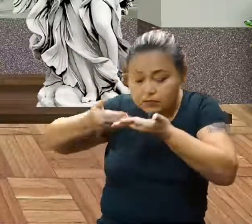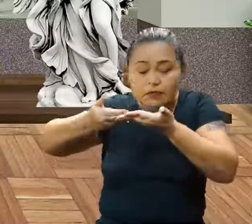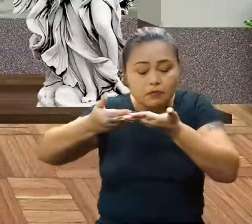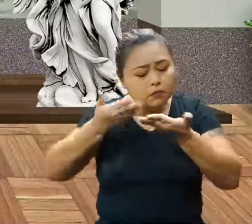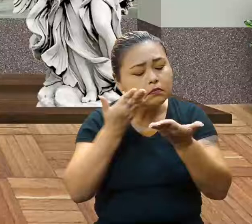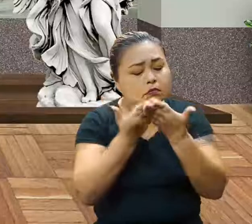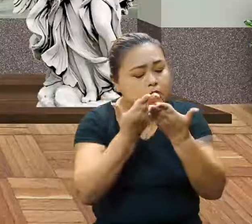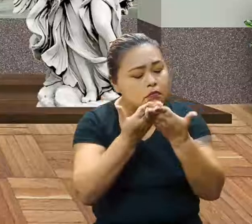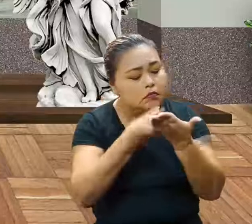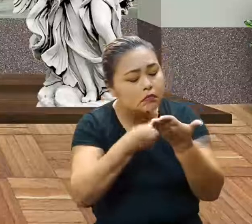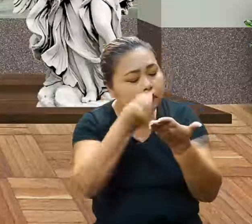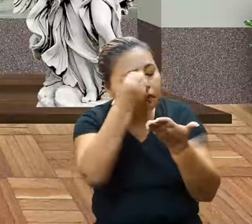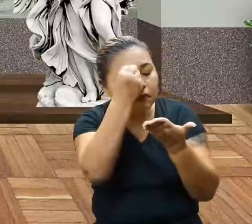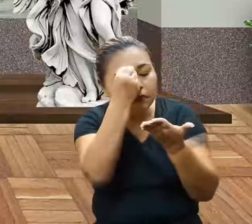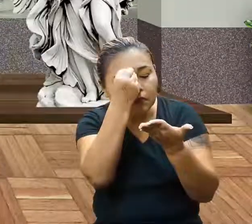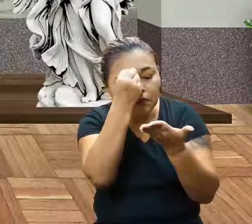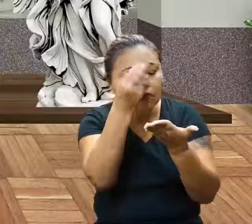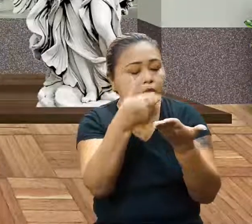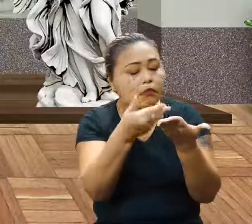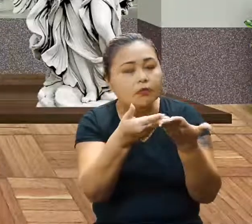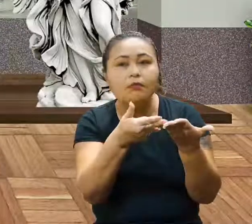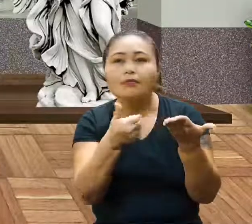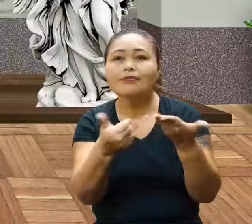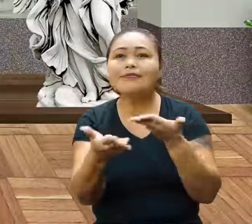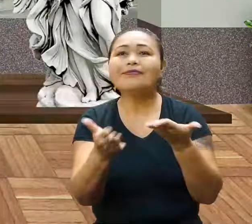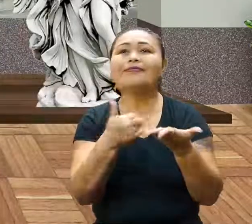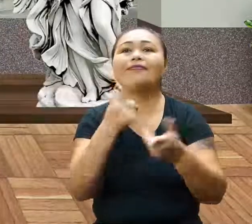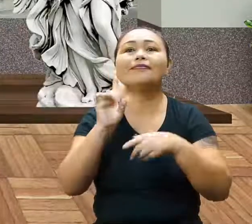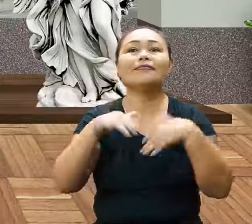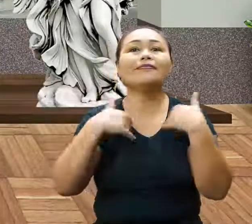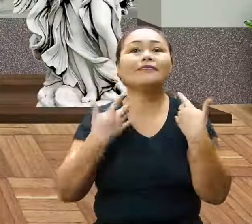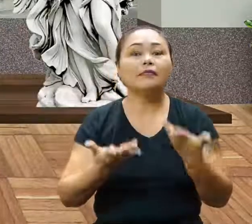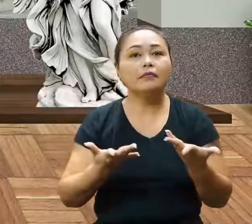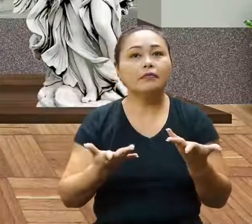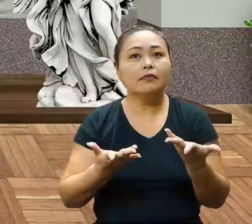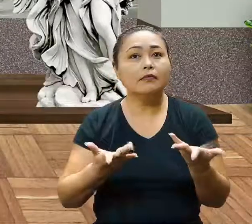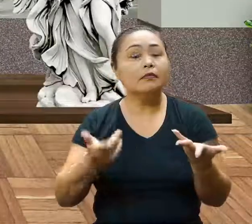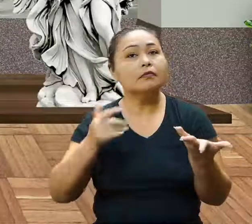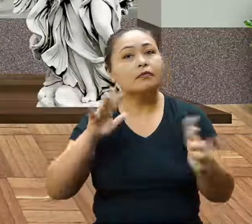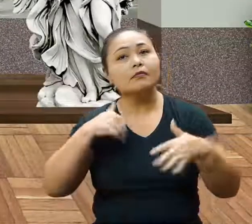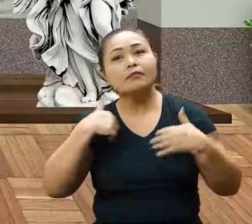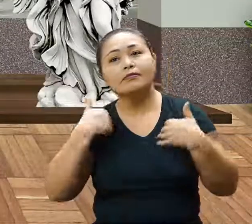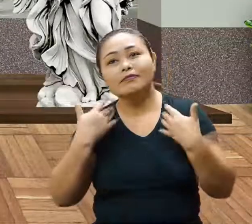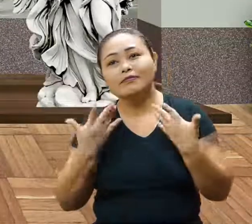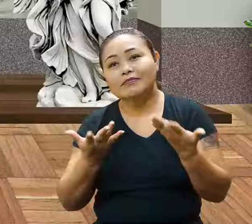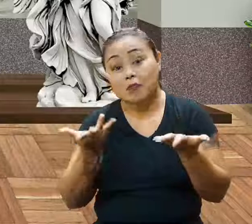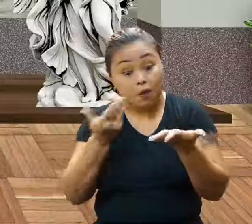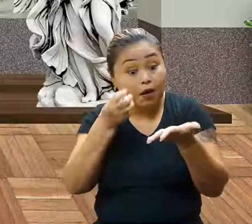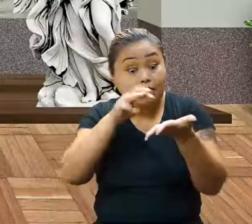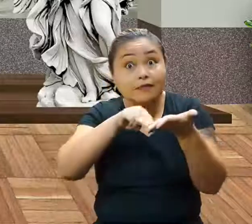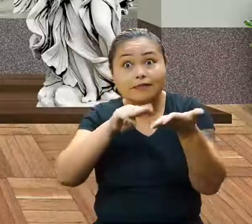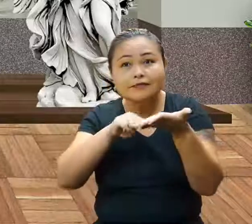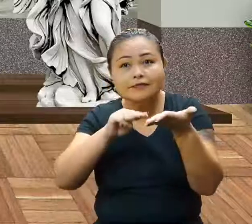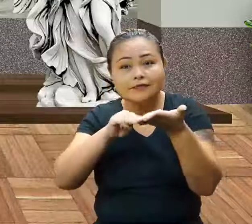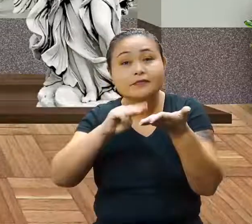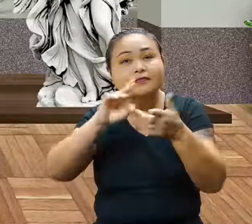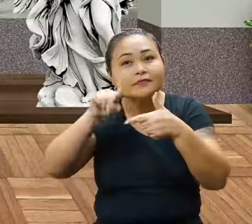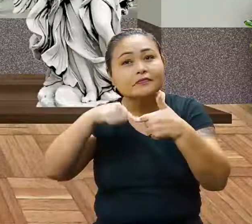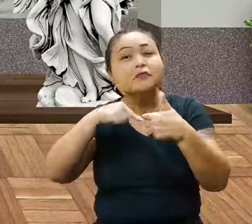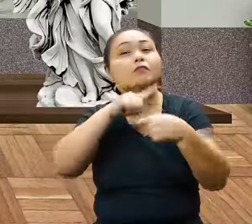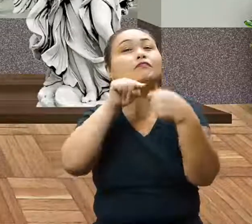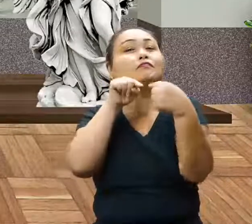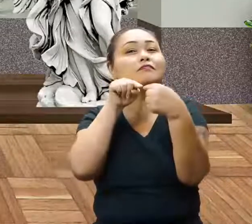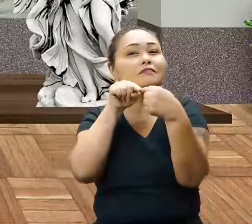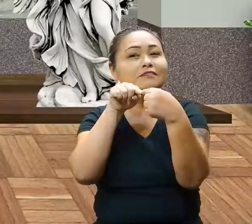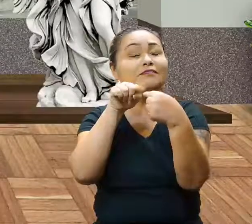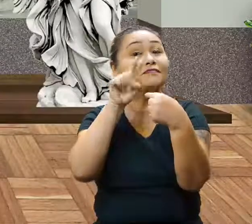Ou seja, você vai papirar, tá bom? Claro que com esses métodos, a intenção é tirar a nota